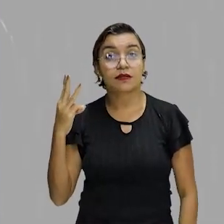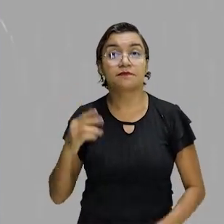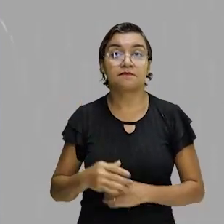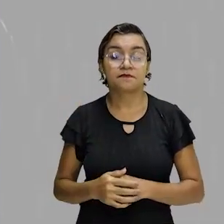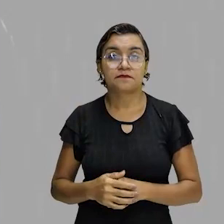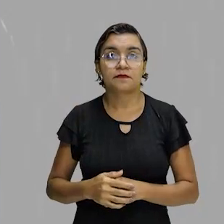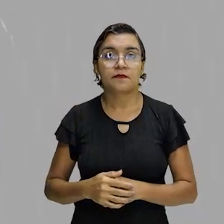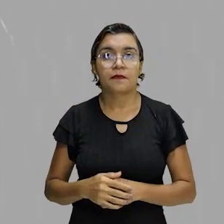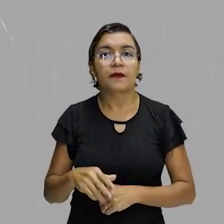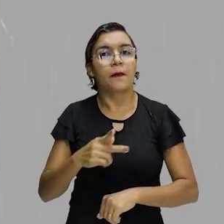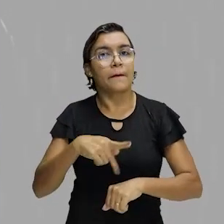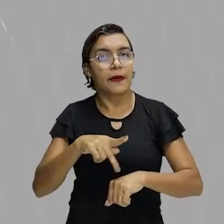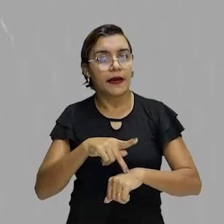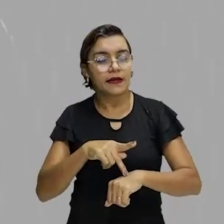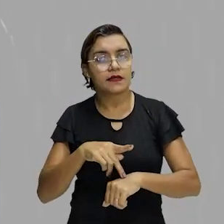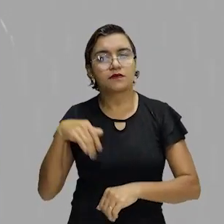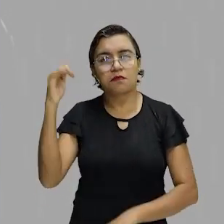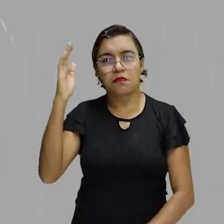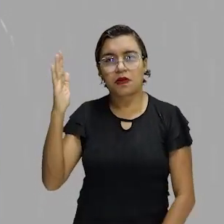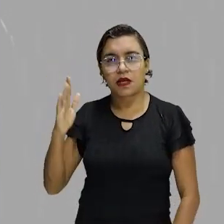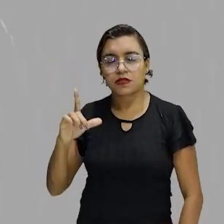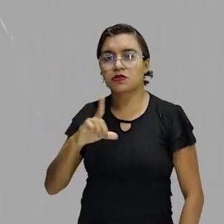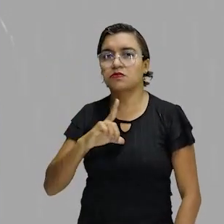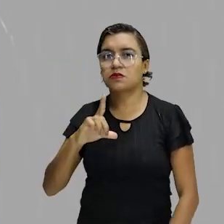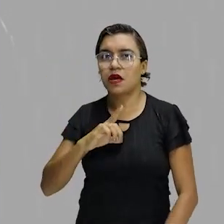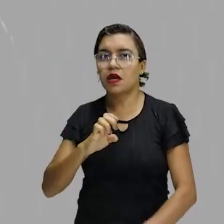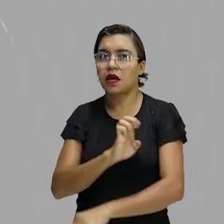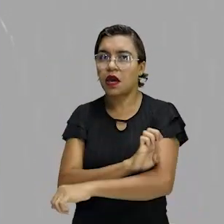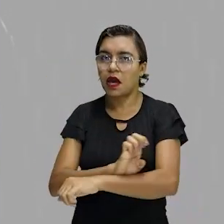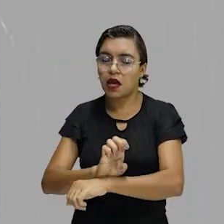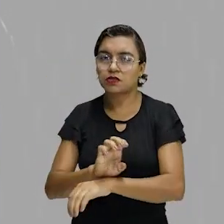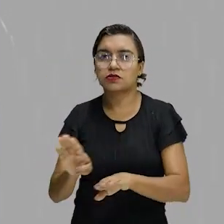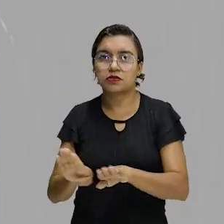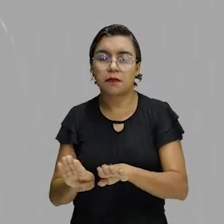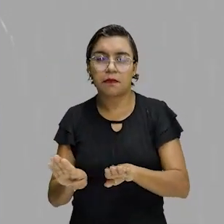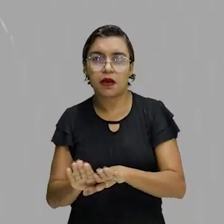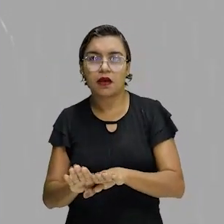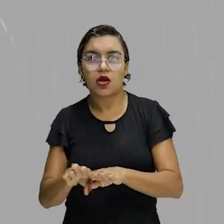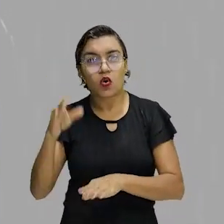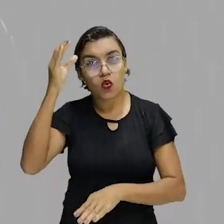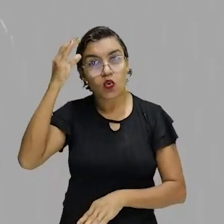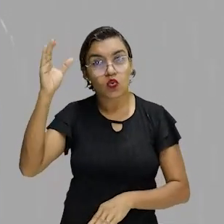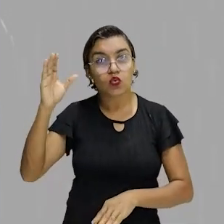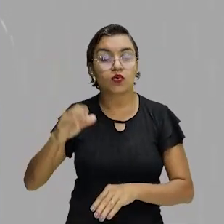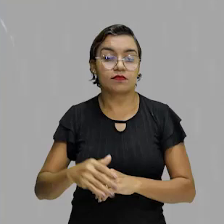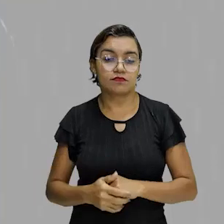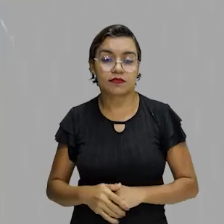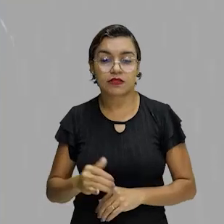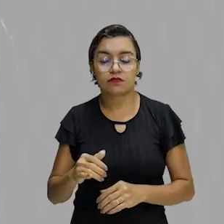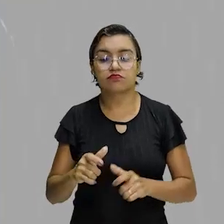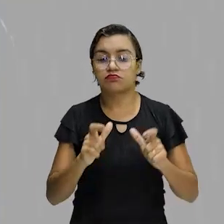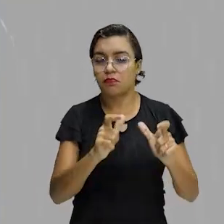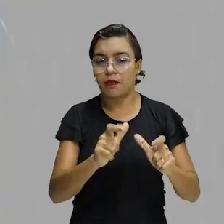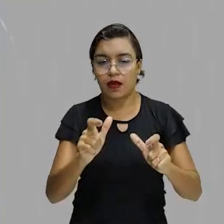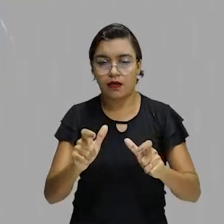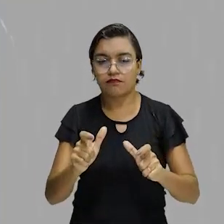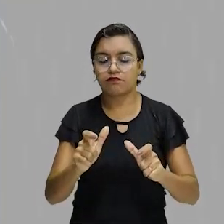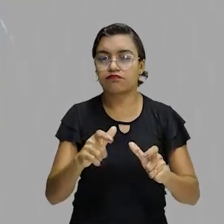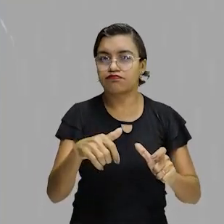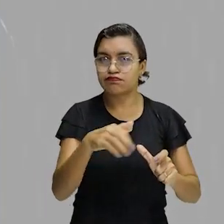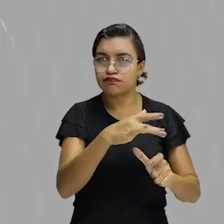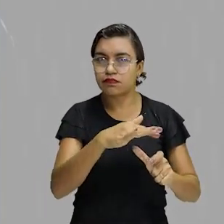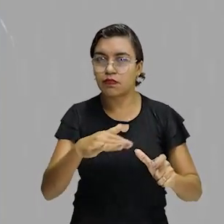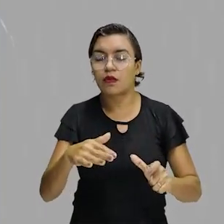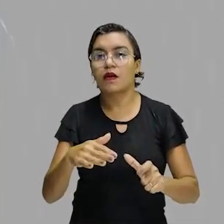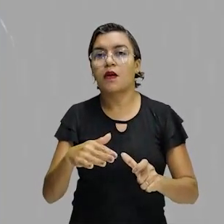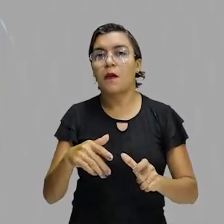nesse aspecto, no aspecto étnico, no aspecto cultural. Então, além de ter muitas terras de quilombo, o Maranhão também tem